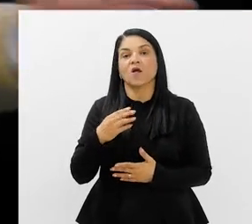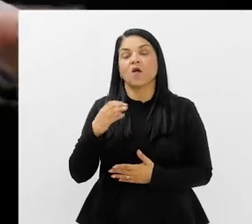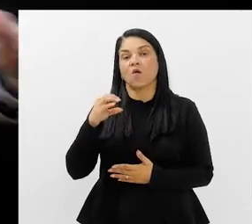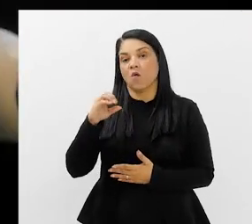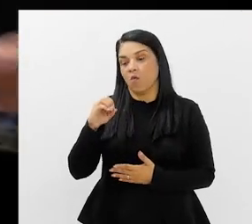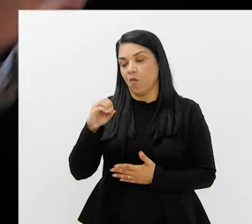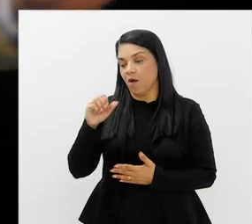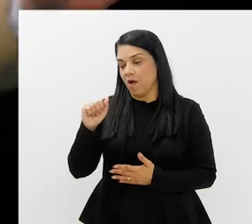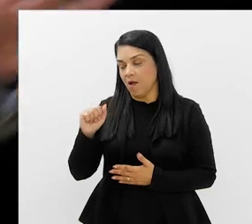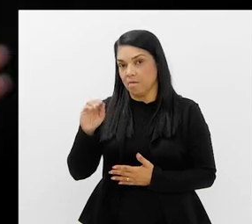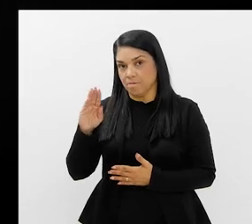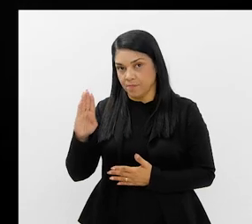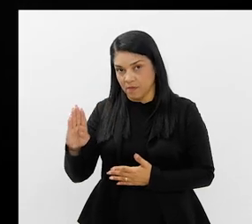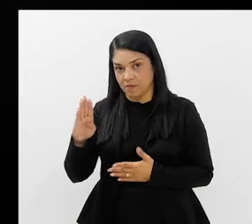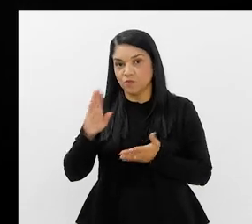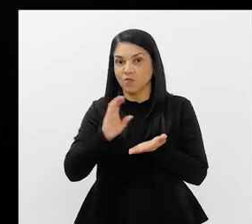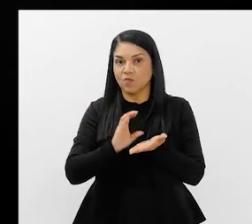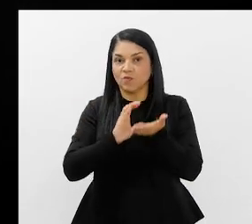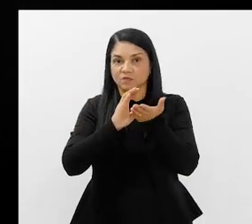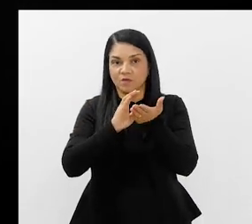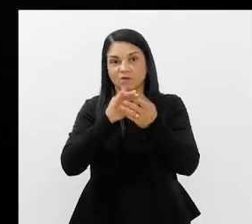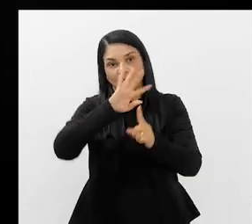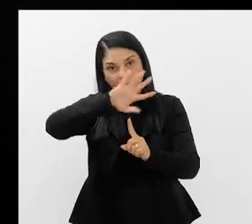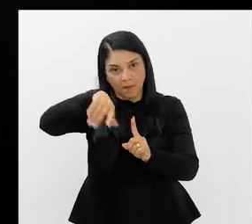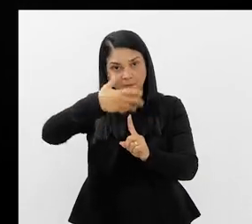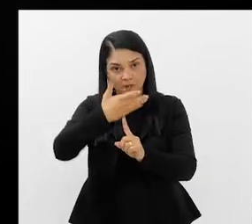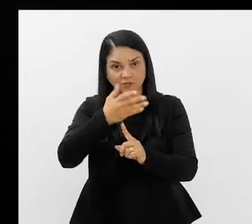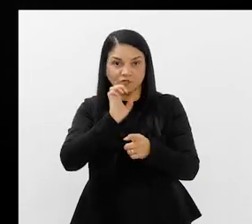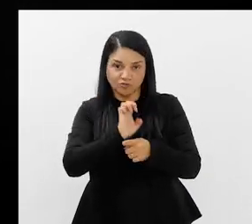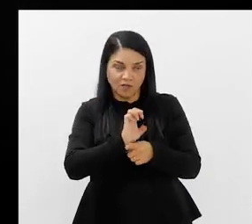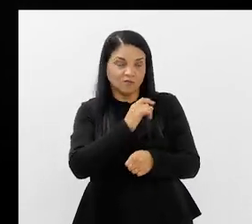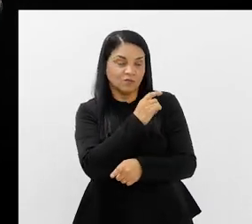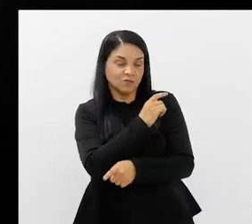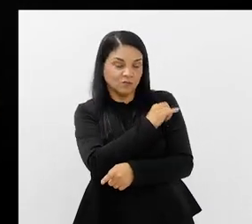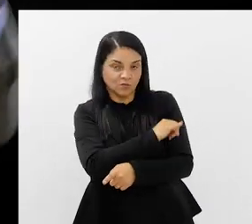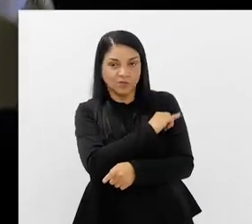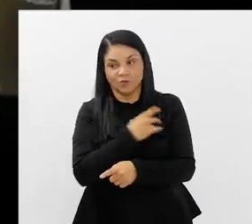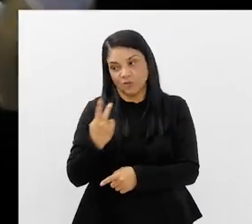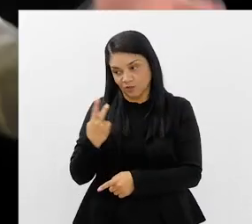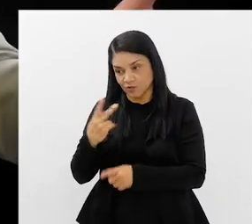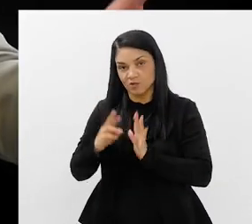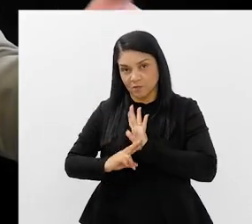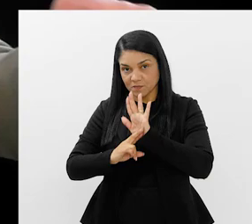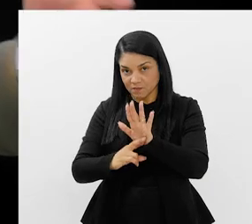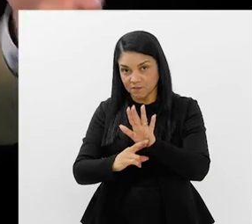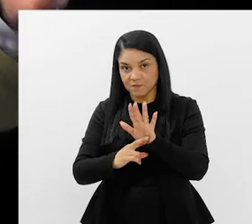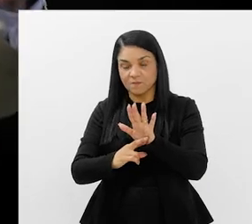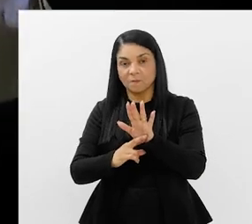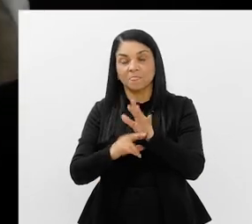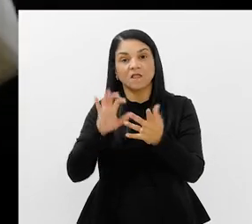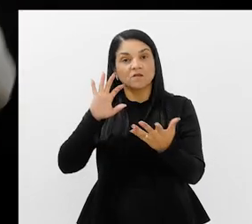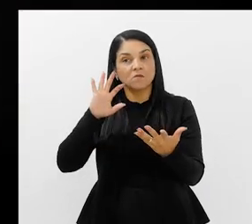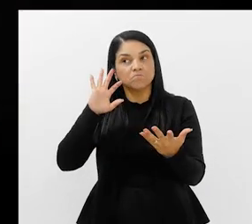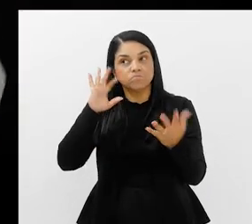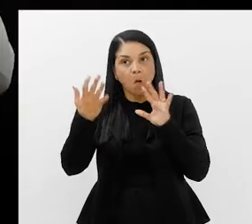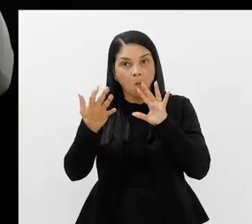satisfação de representar a nossa OAB no Conselho de Meio Ambiente aqui do Estado. E, falando de mudanças climáticas,